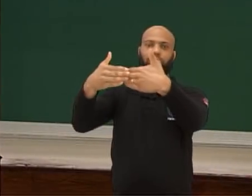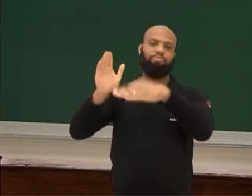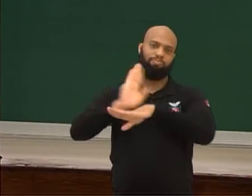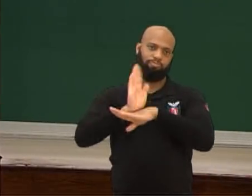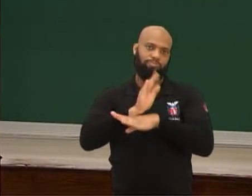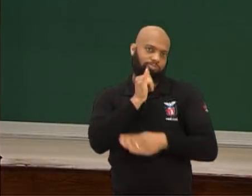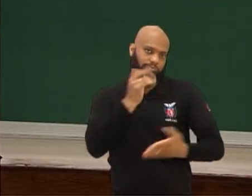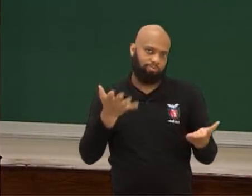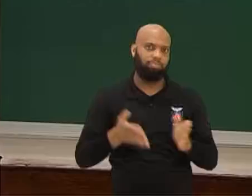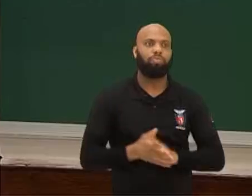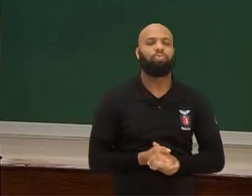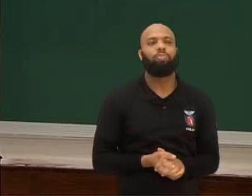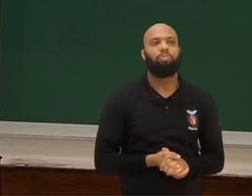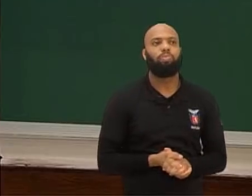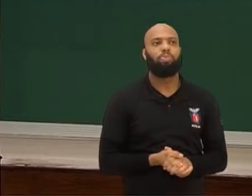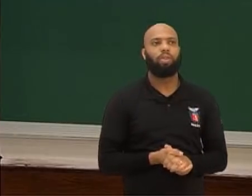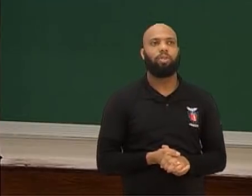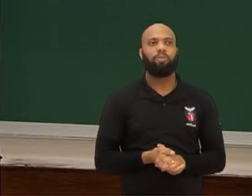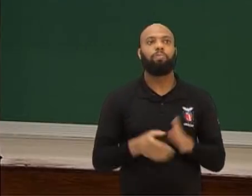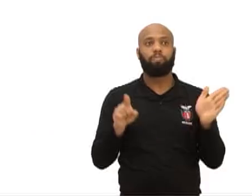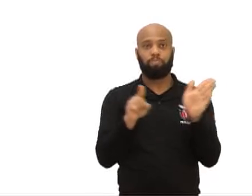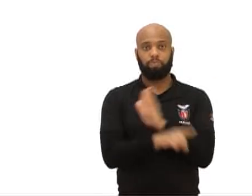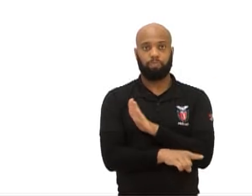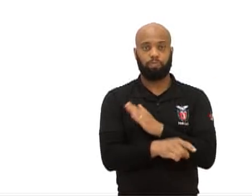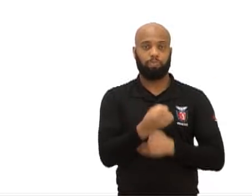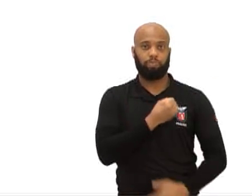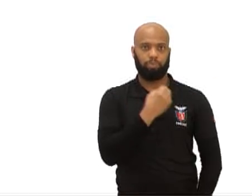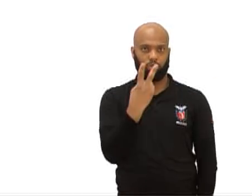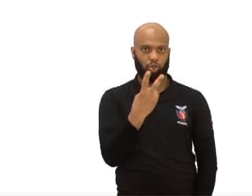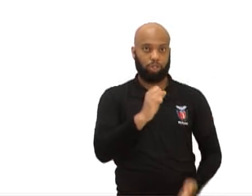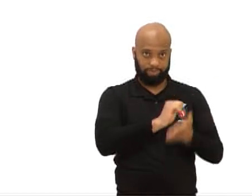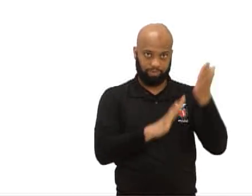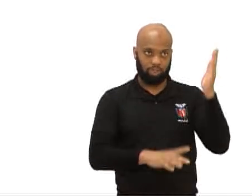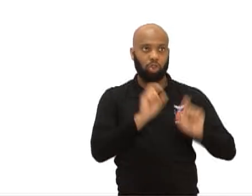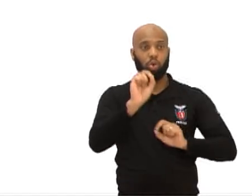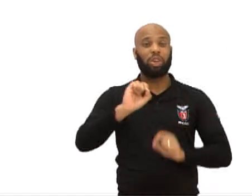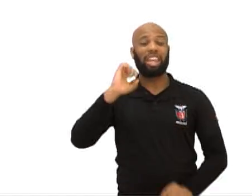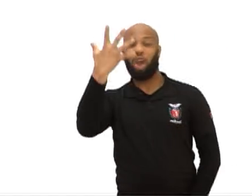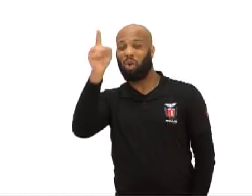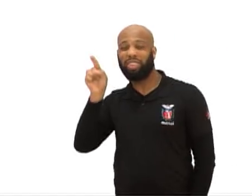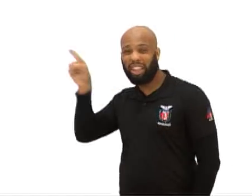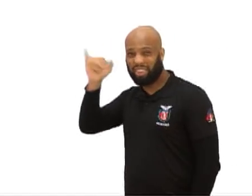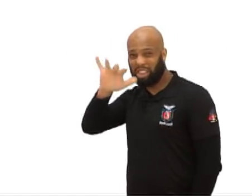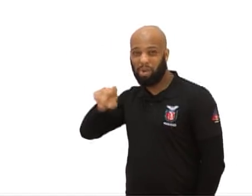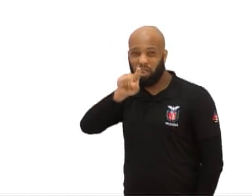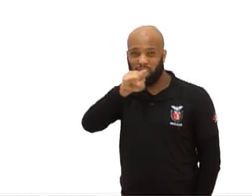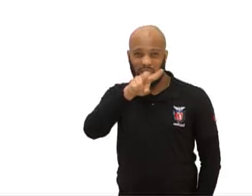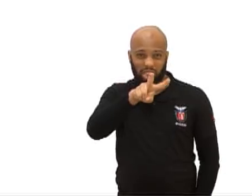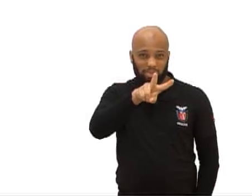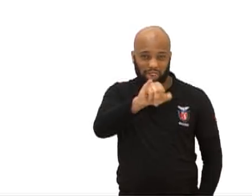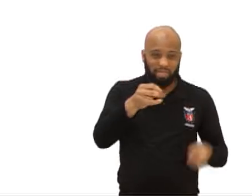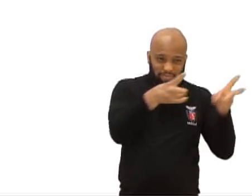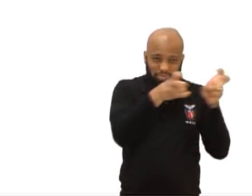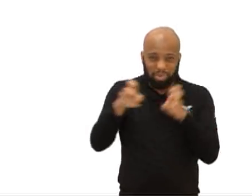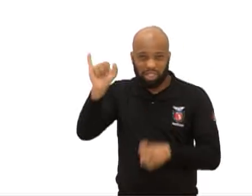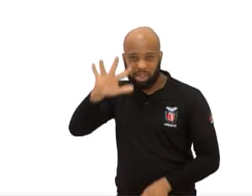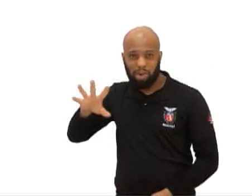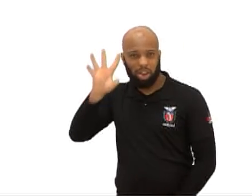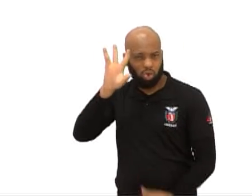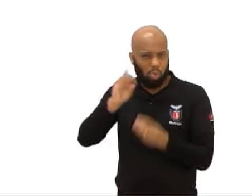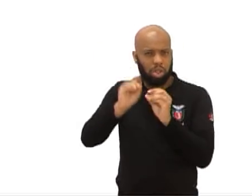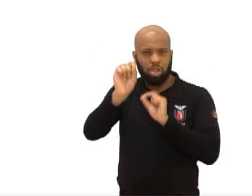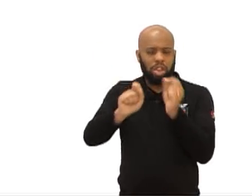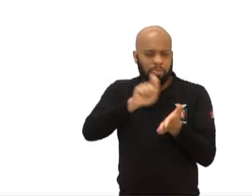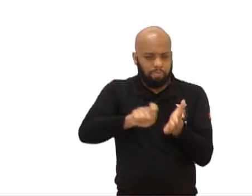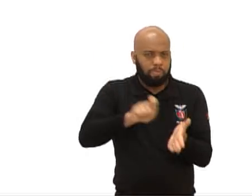cinema. Segundo exercício, o que está acontecendo nessas imagens? Vocês vão observar as duas imagens, tentar entender o que